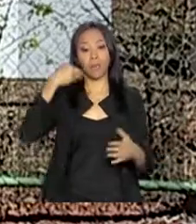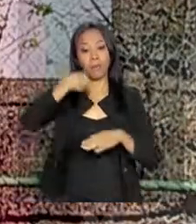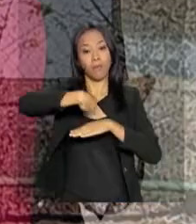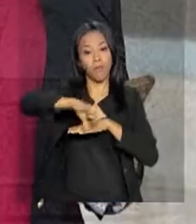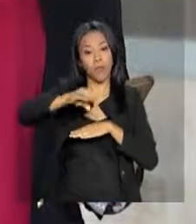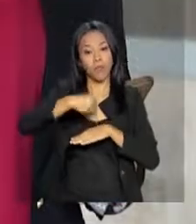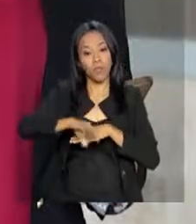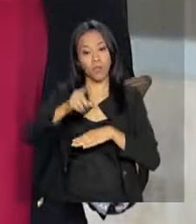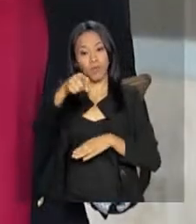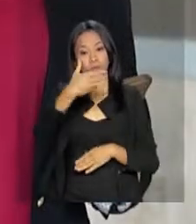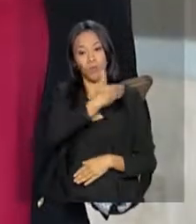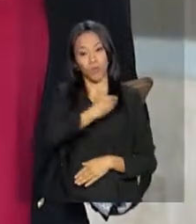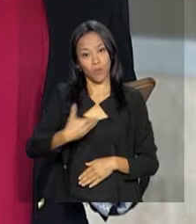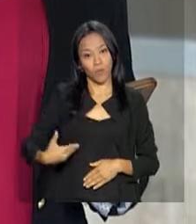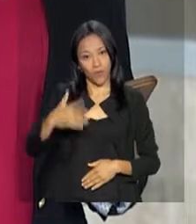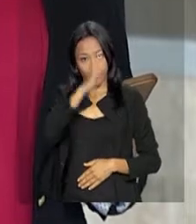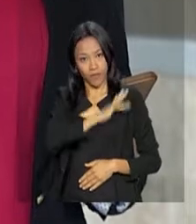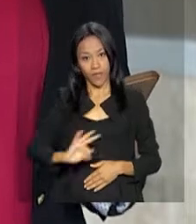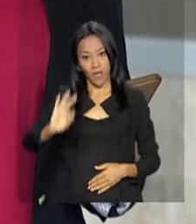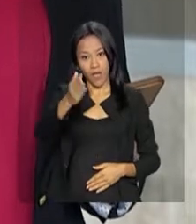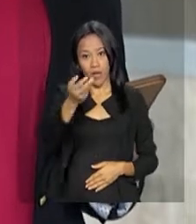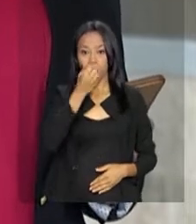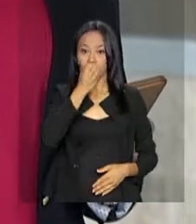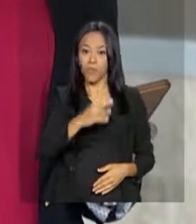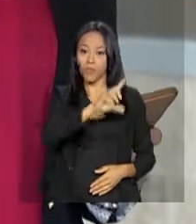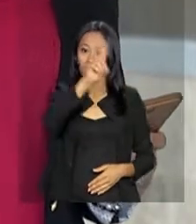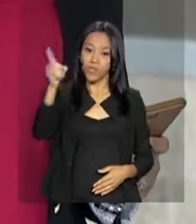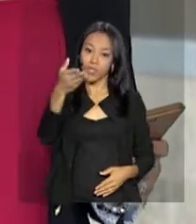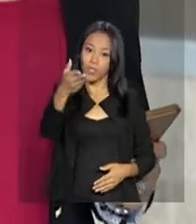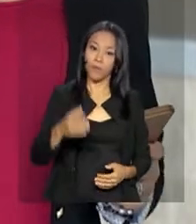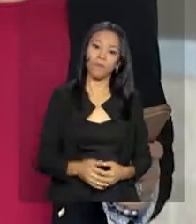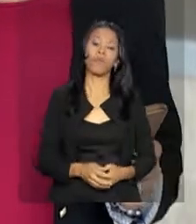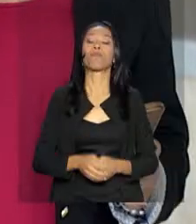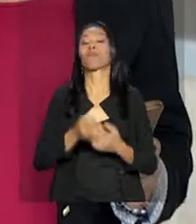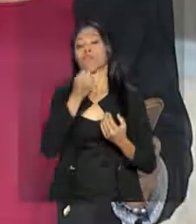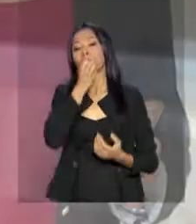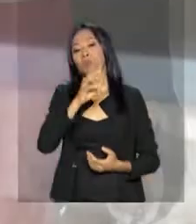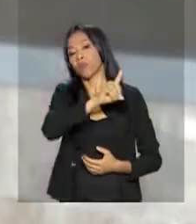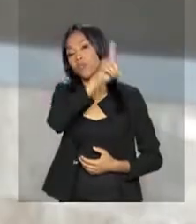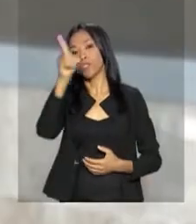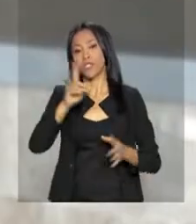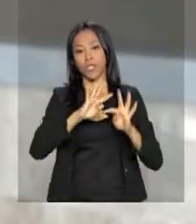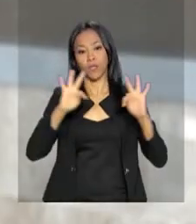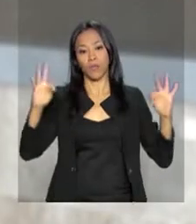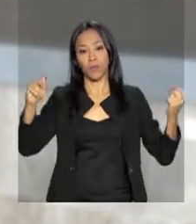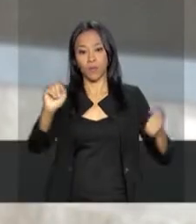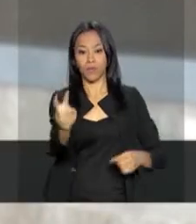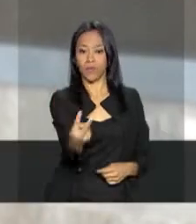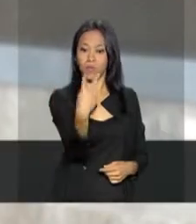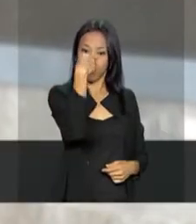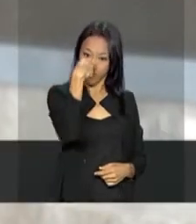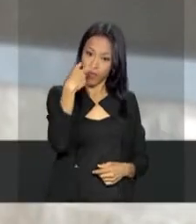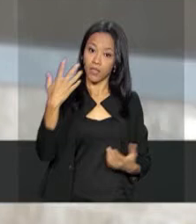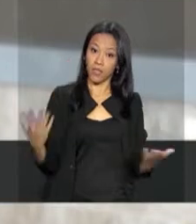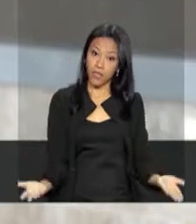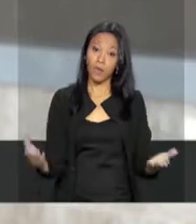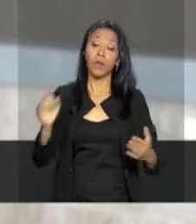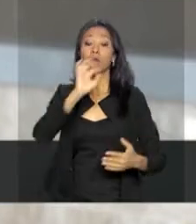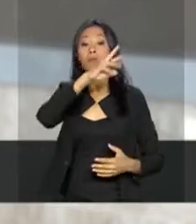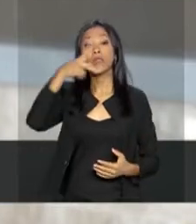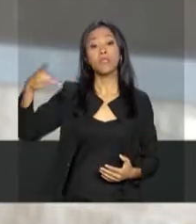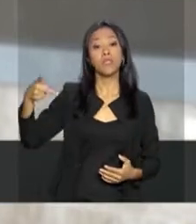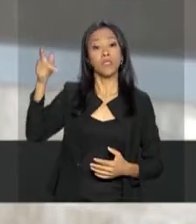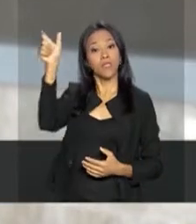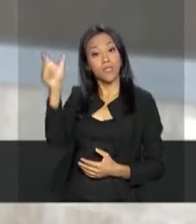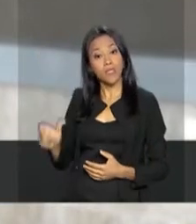sobre o governo federal mantinha no ana a márcia bom dia bom dia a todos que nos acompanham e na tv nbr o presidente michel temer recebe daqui a